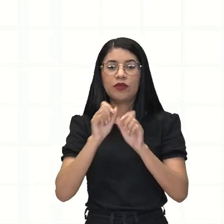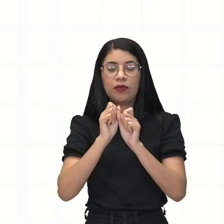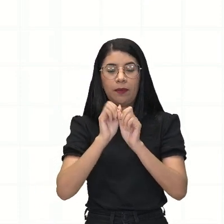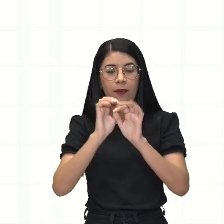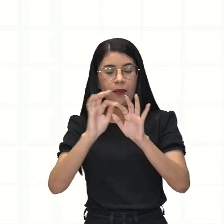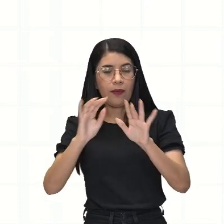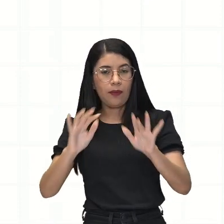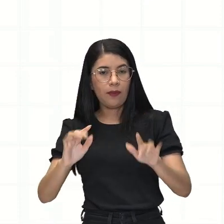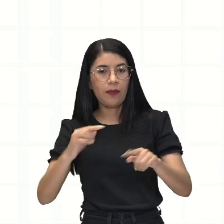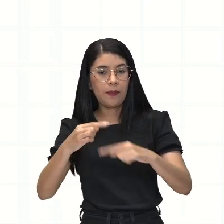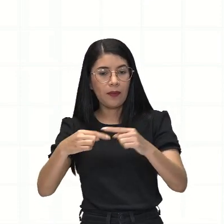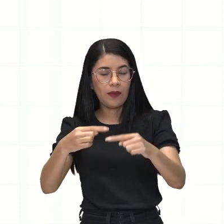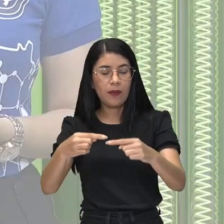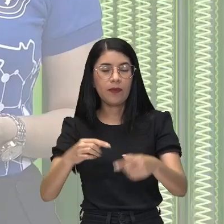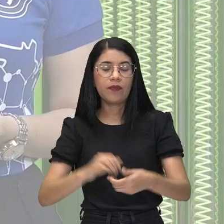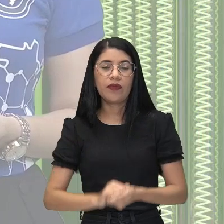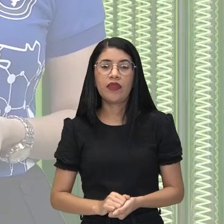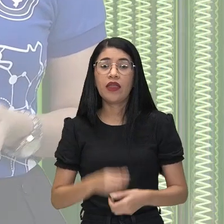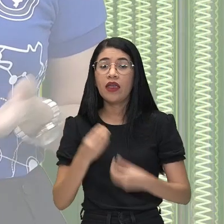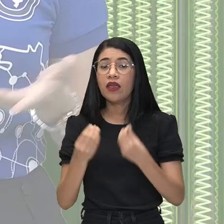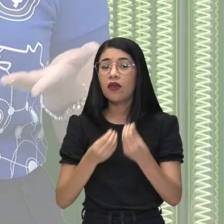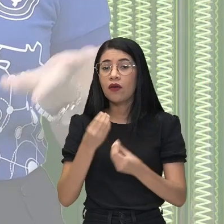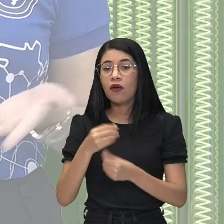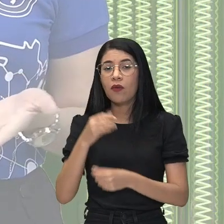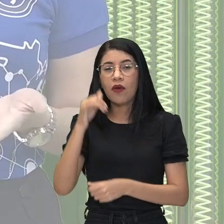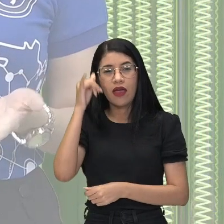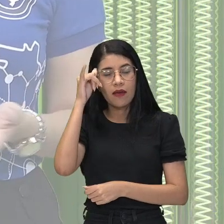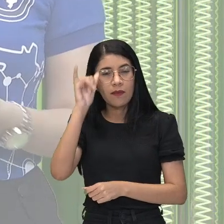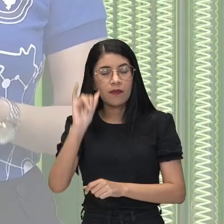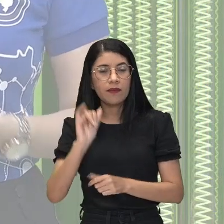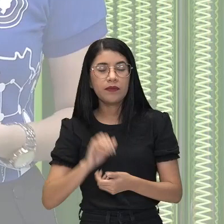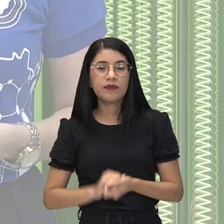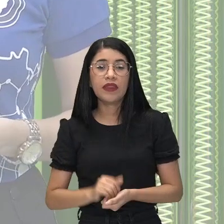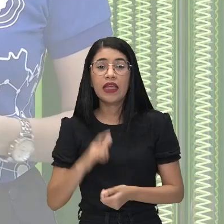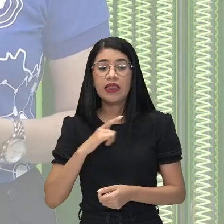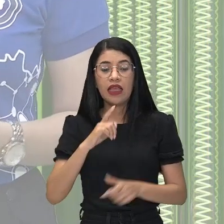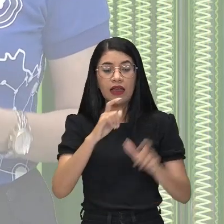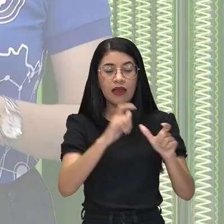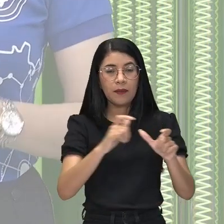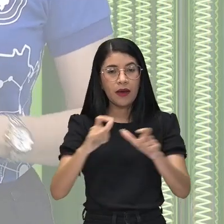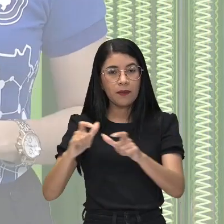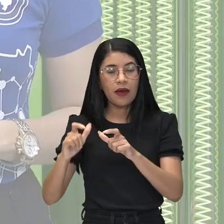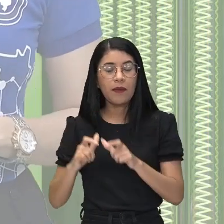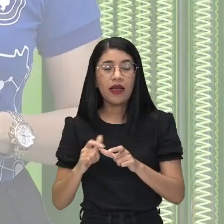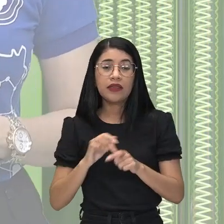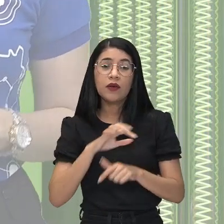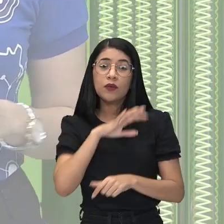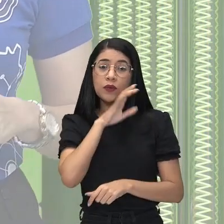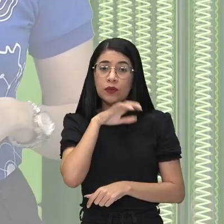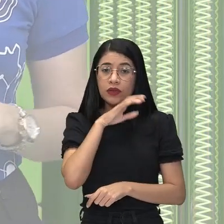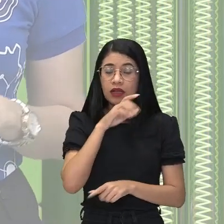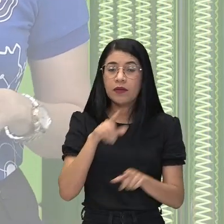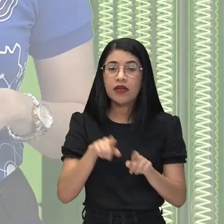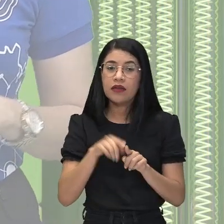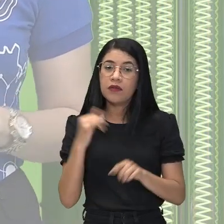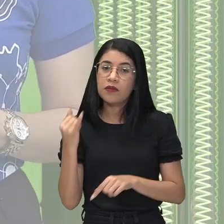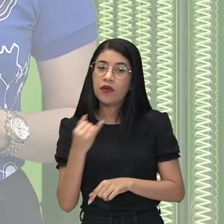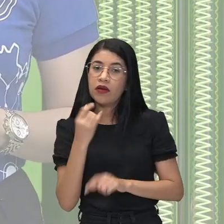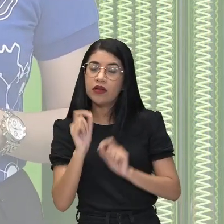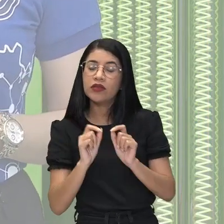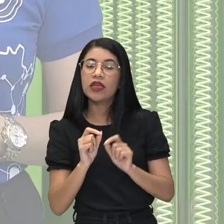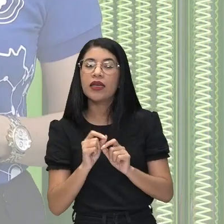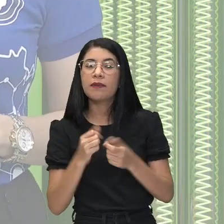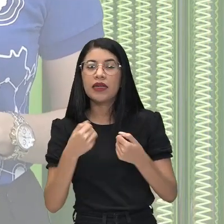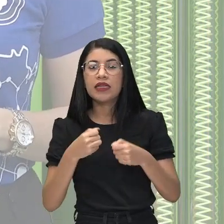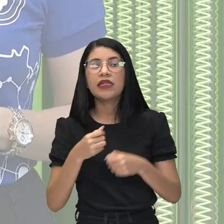E esse combate, ele é realizado em diferentes áreas, né? Então, nos animais, é importante utilizar